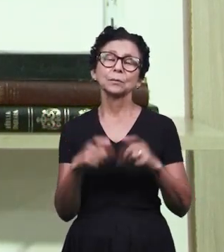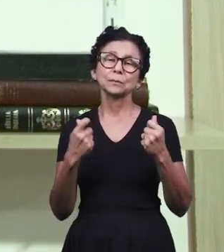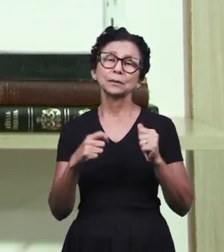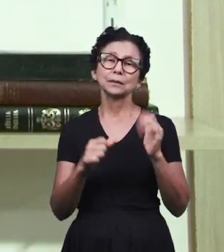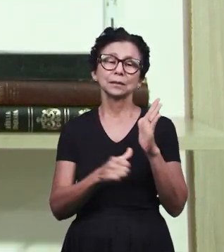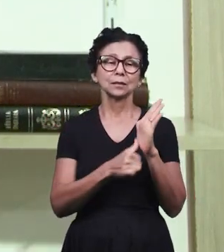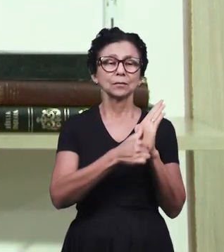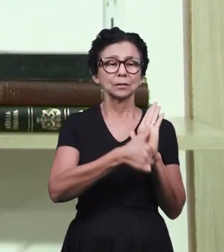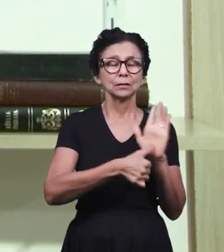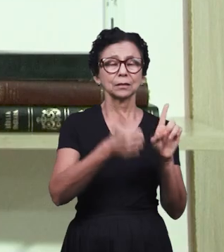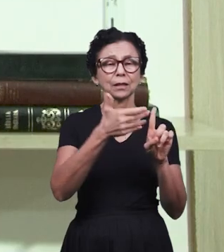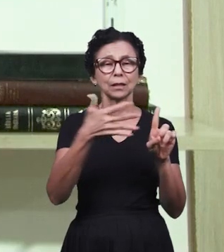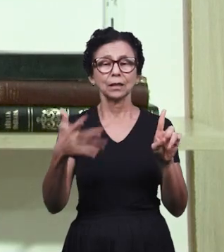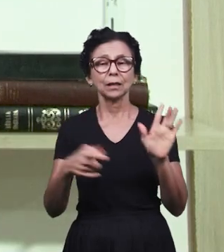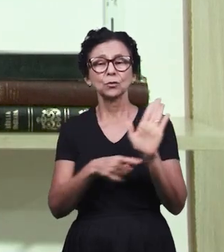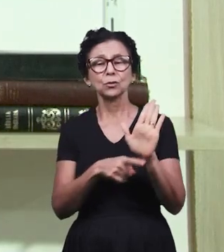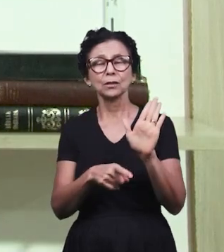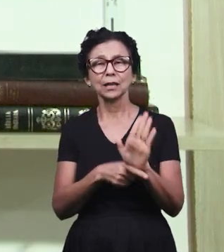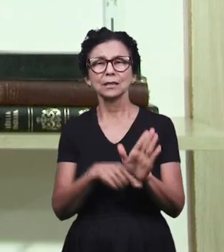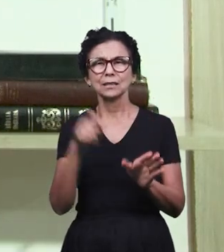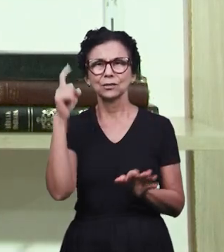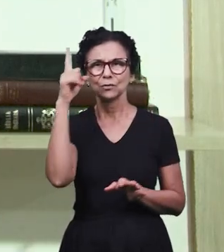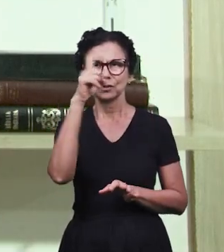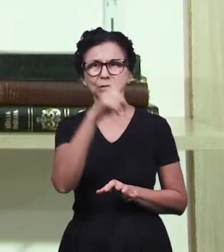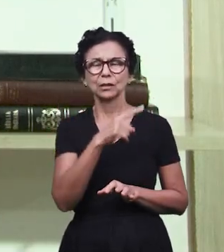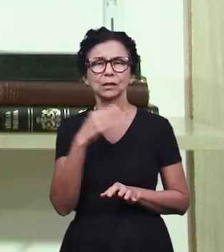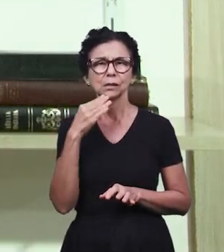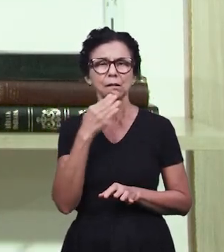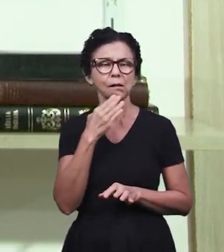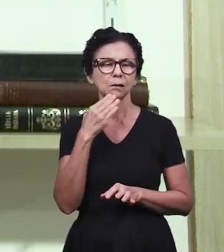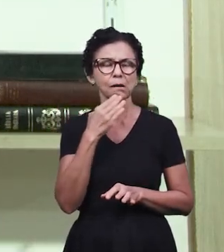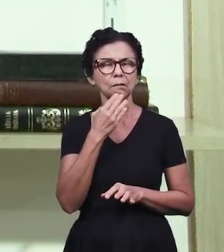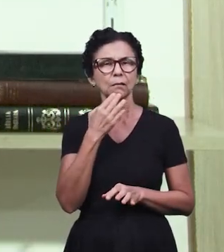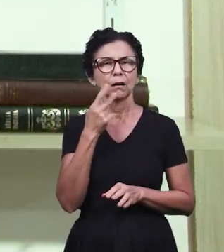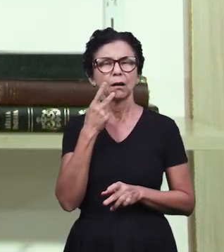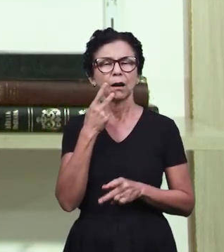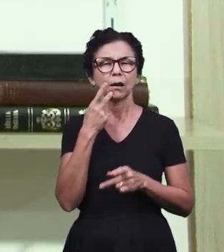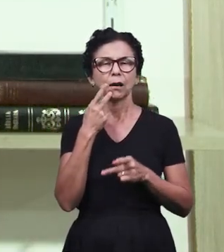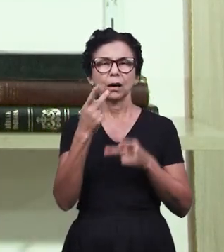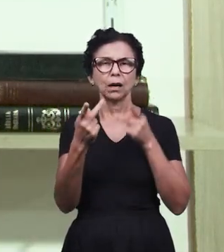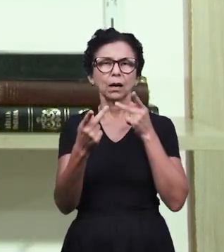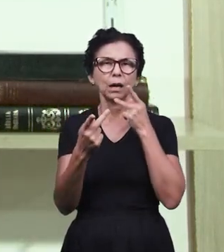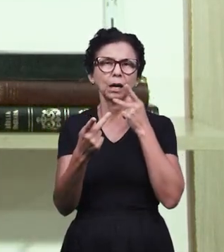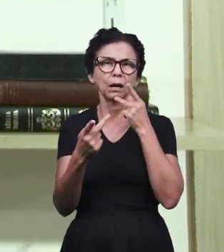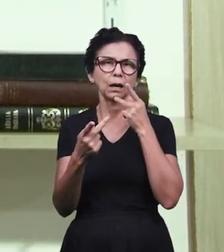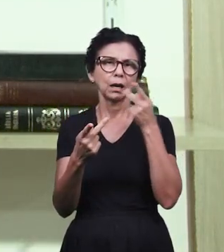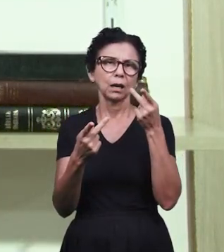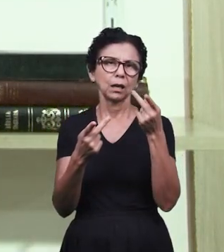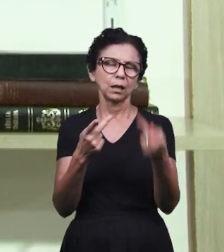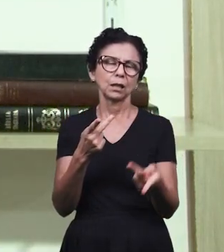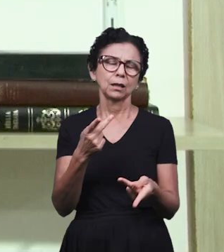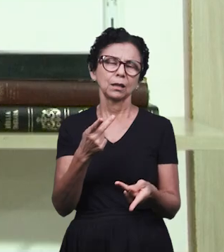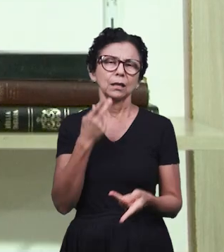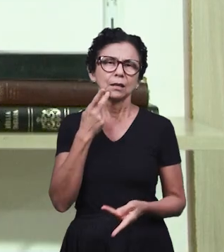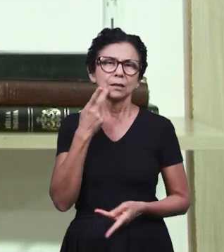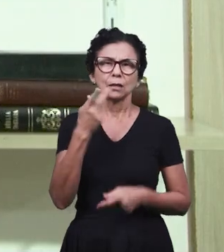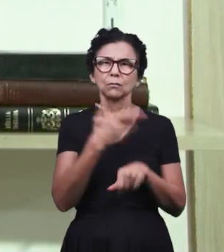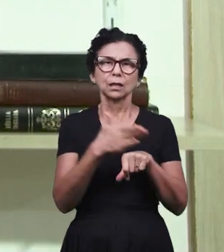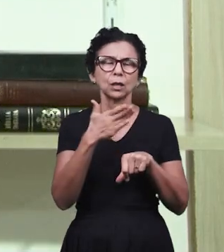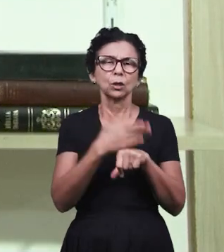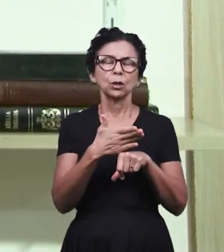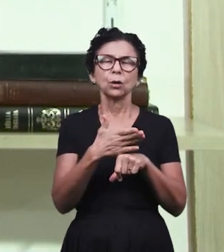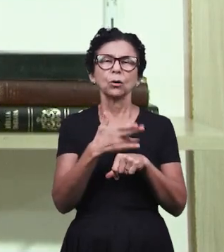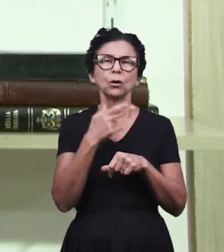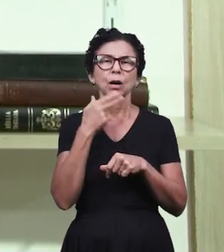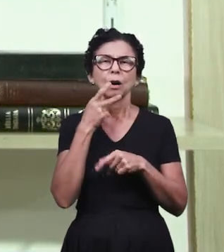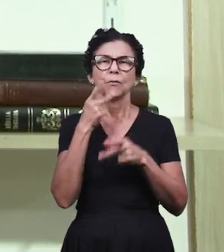têm uma dificuldade de fala. Às vezes a articulação dessa fala não foi muito bem trabalhada, e aí ao longo